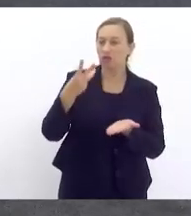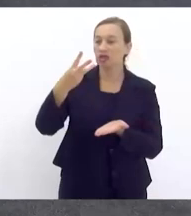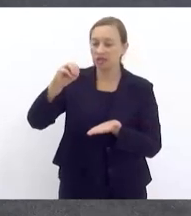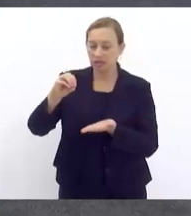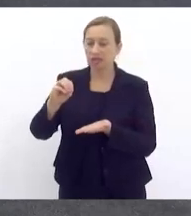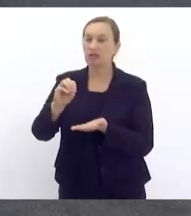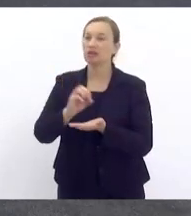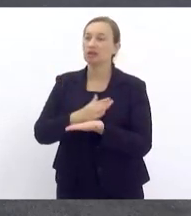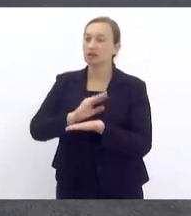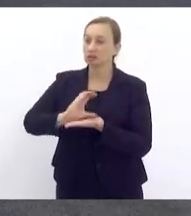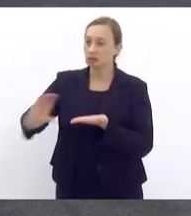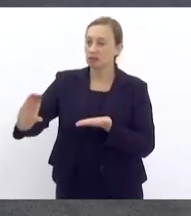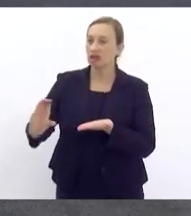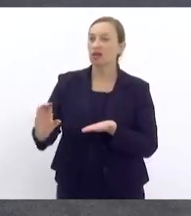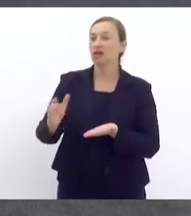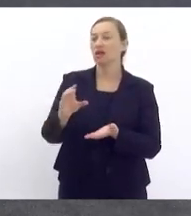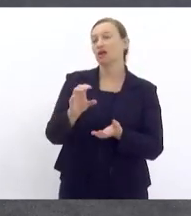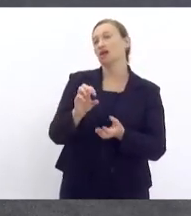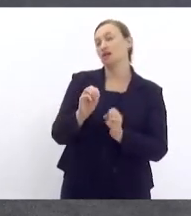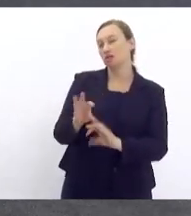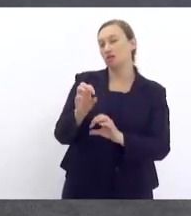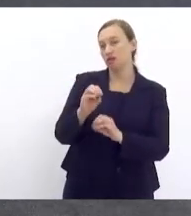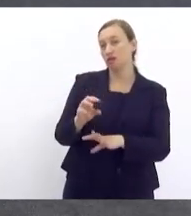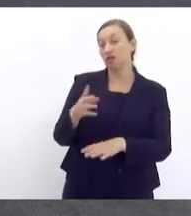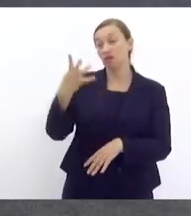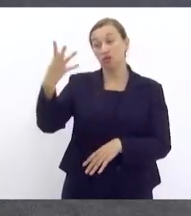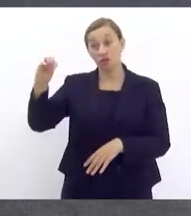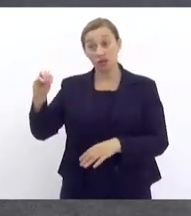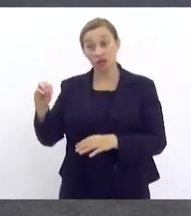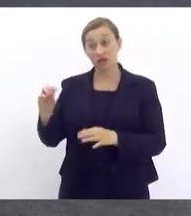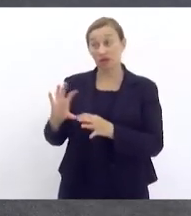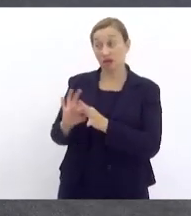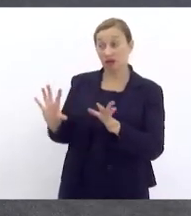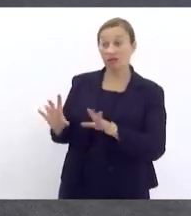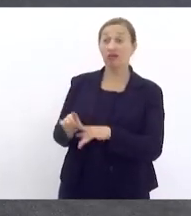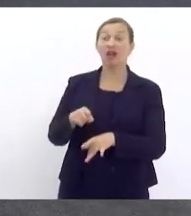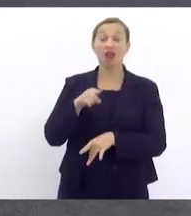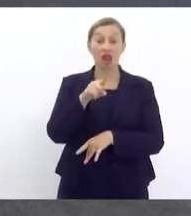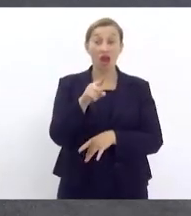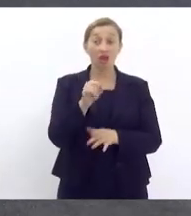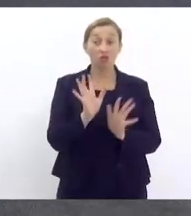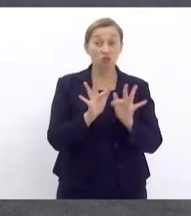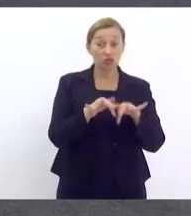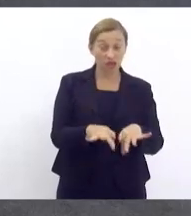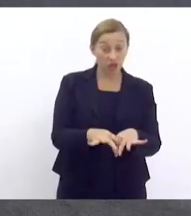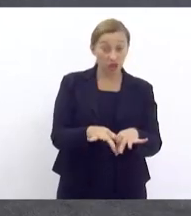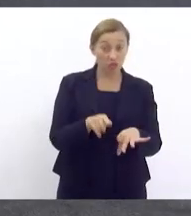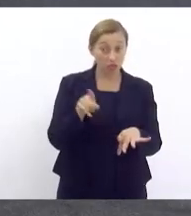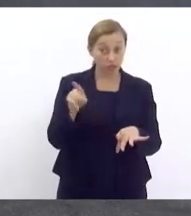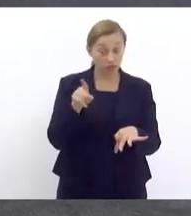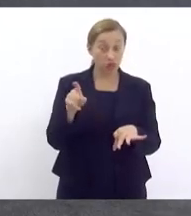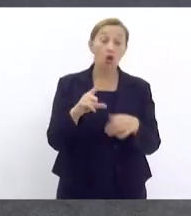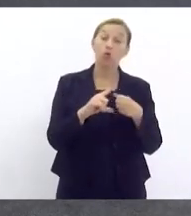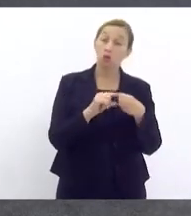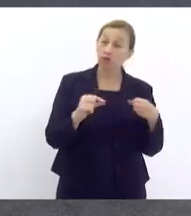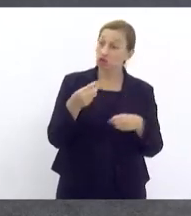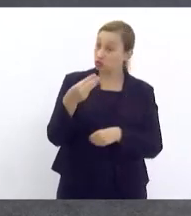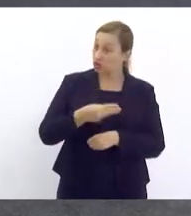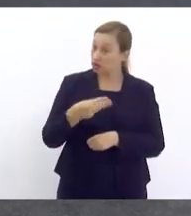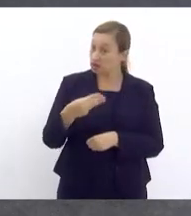livre e lá no finalzinho faz alusão artigo